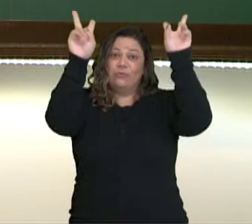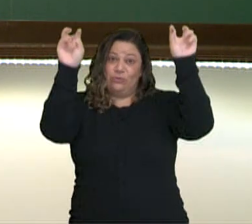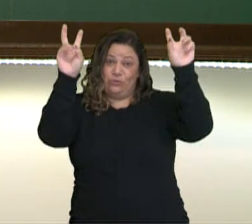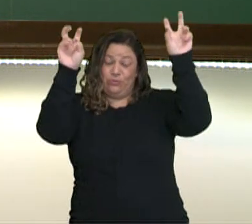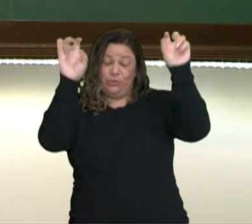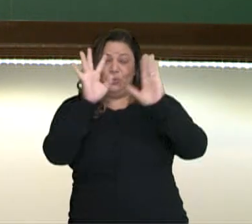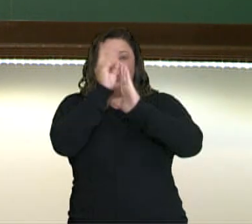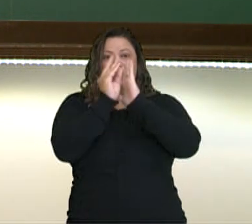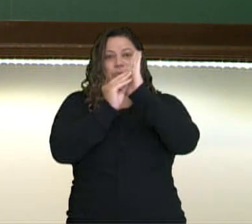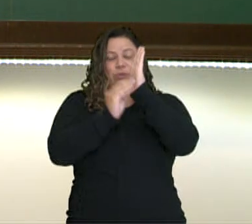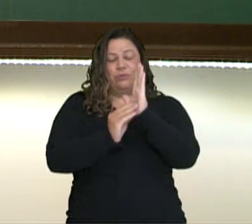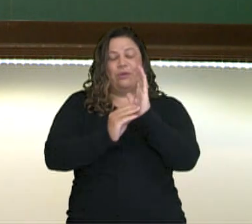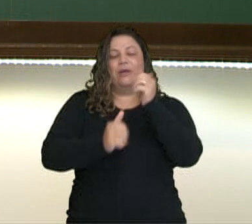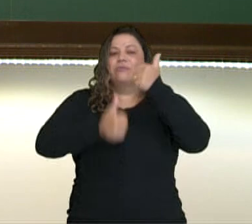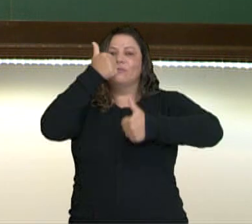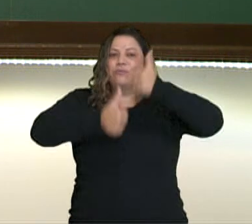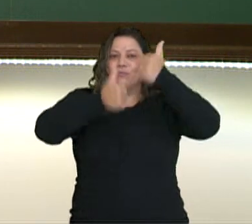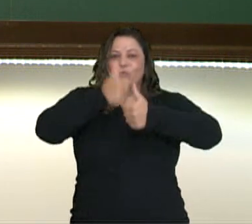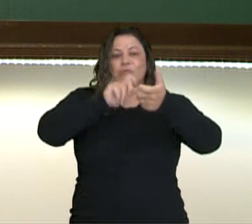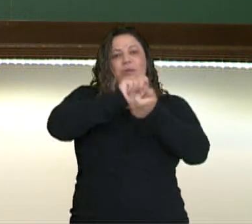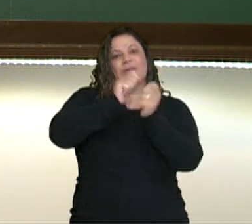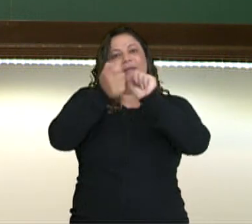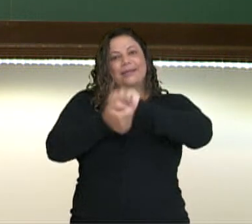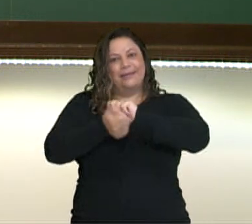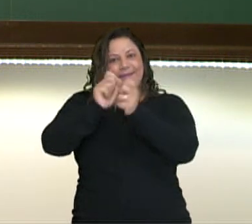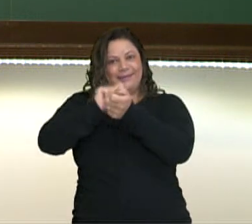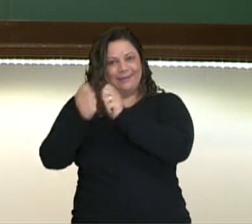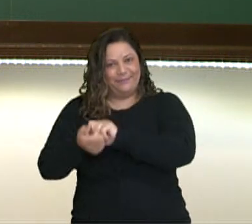de futebol adaptado. Vamos lá?